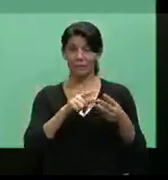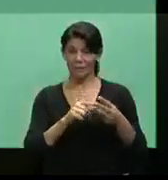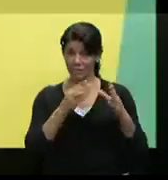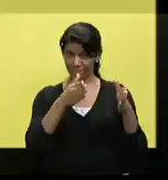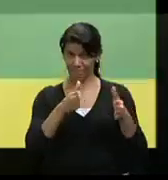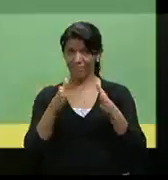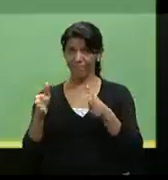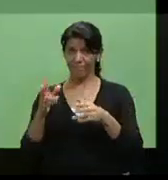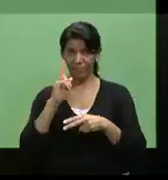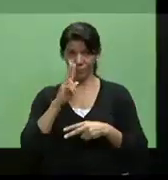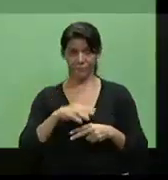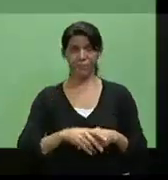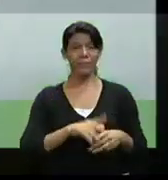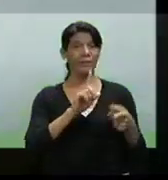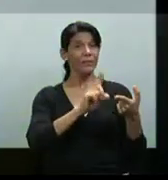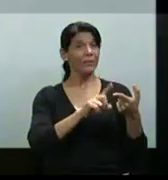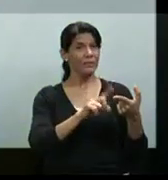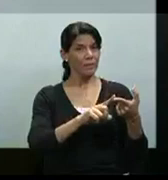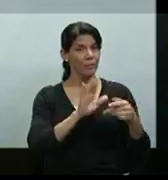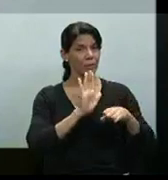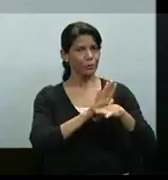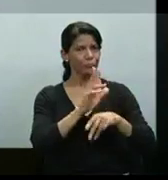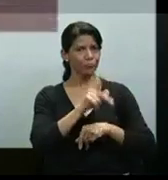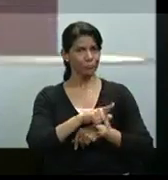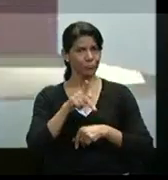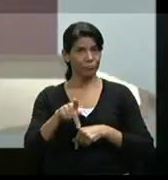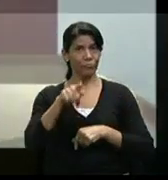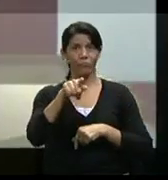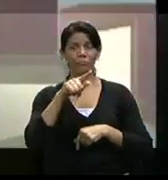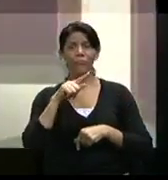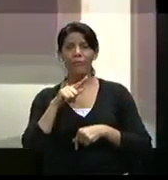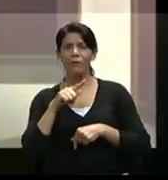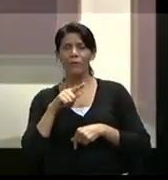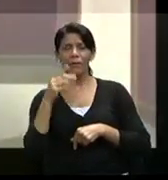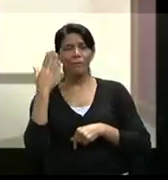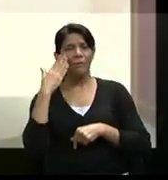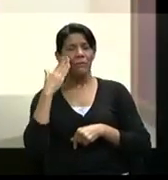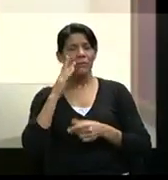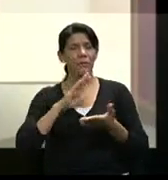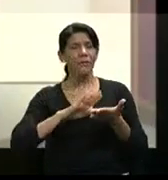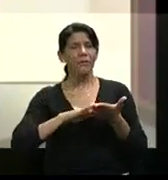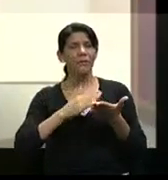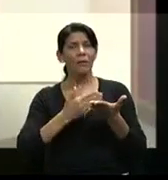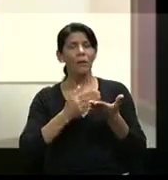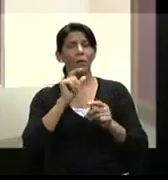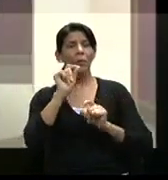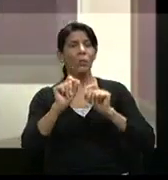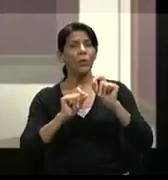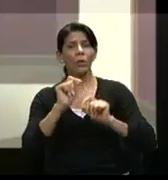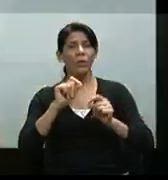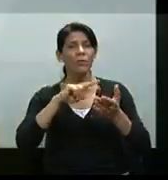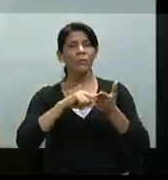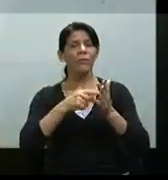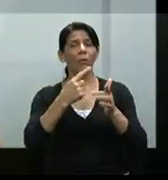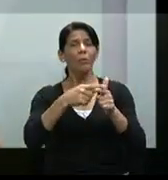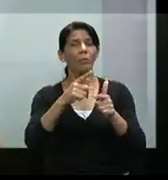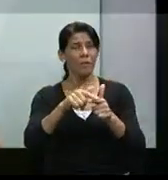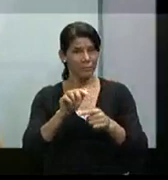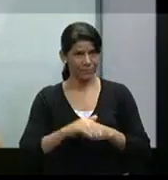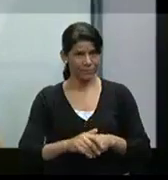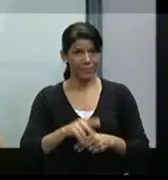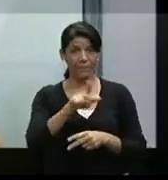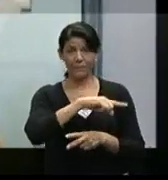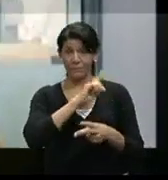passos. Primeiro, com a ajuda do professor, vamos interpretar os dados da situação problema.